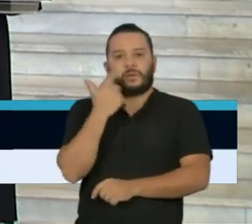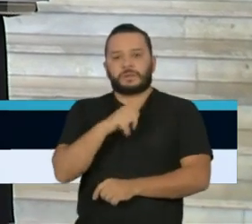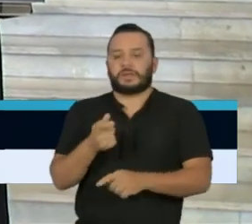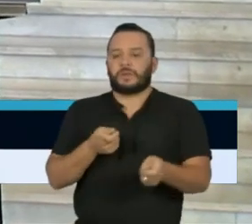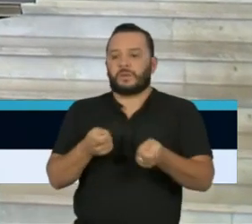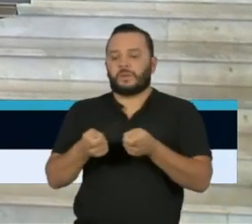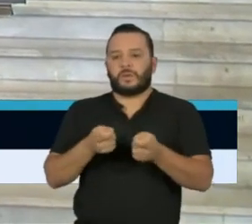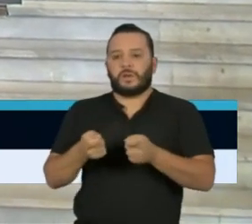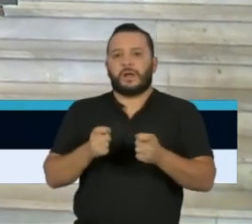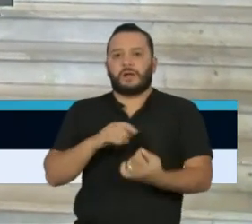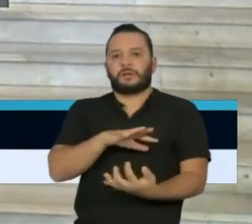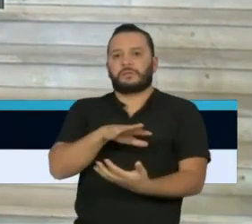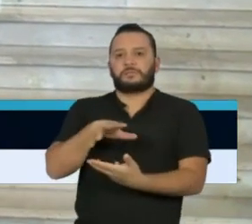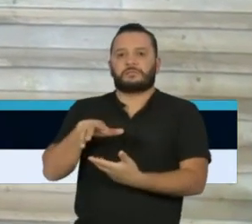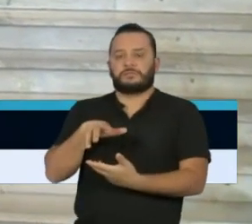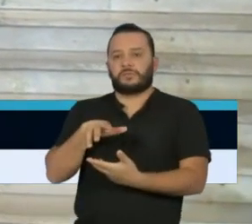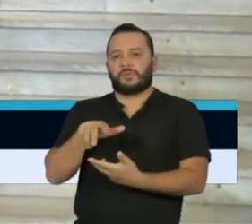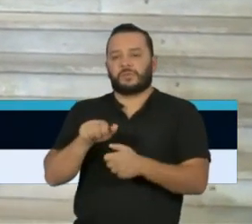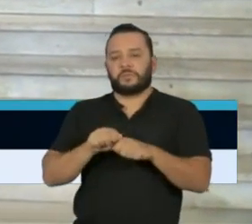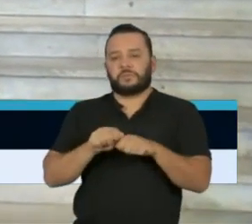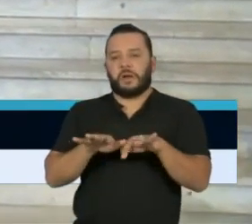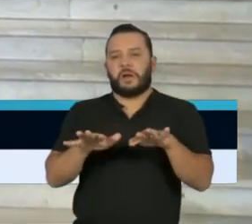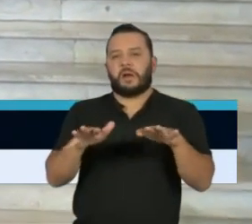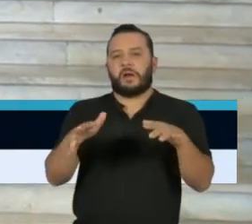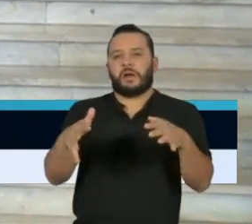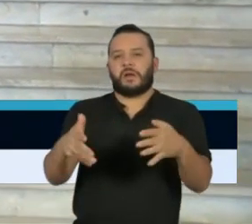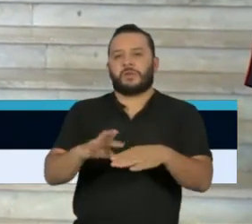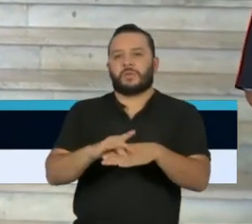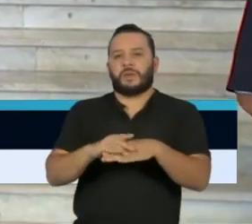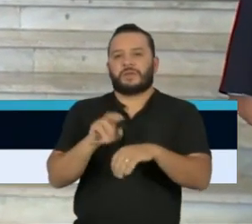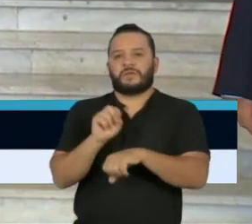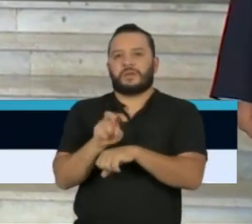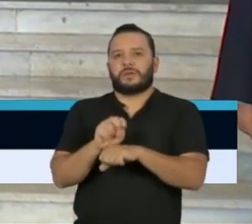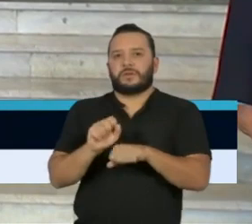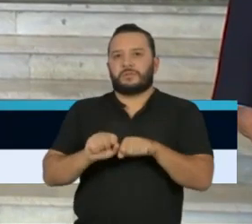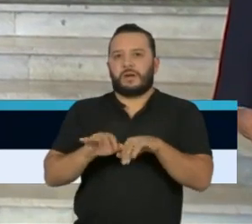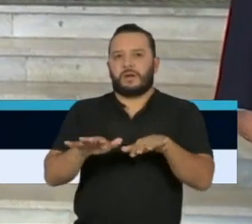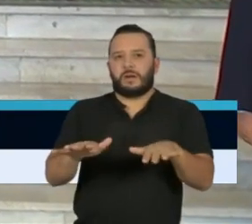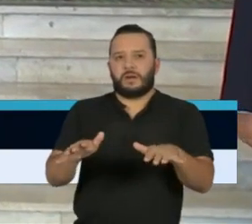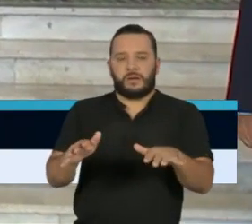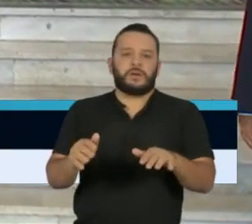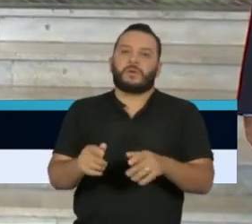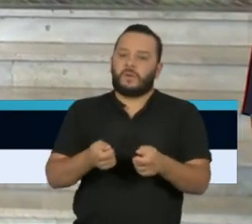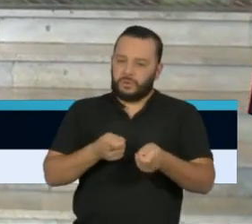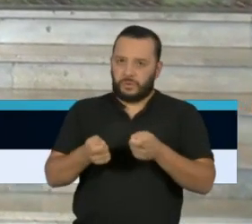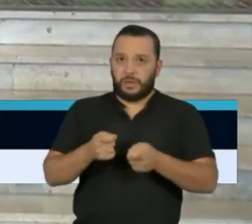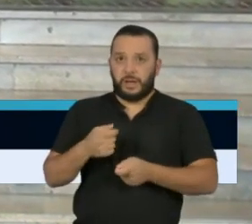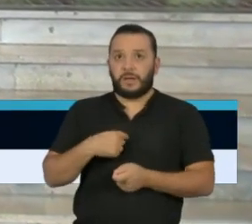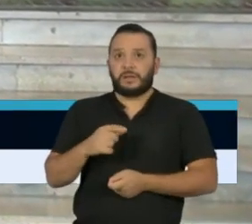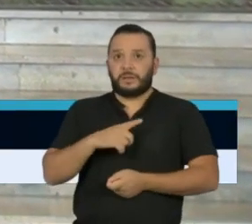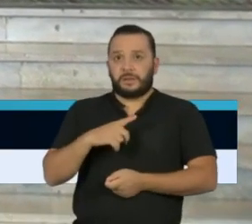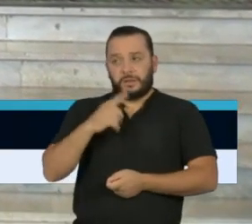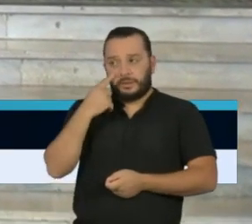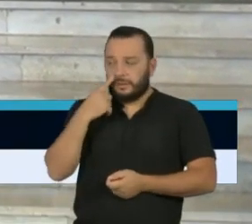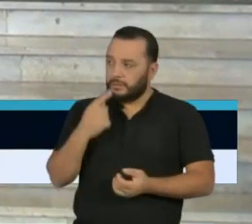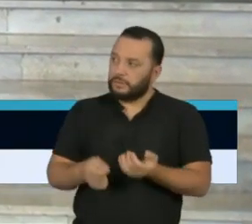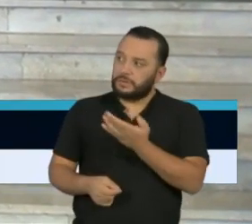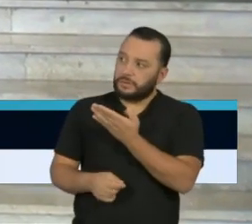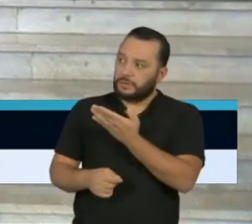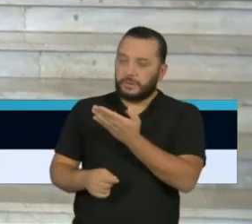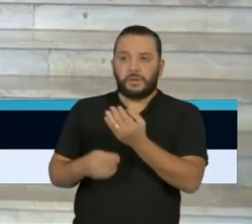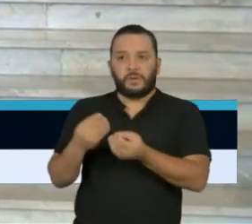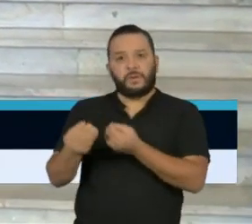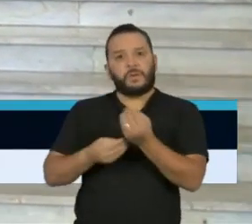essa pandemia e enfrentá-la juntos. Nós temos aqui na tela a visualização dos painéis do Sistema